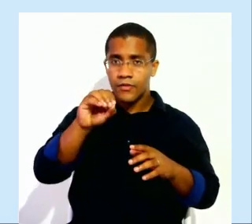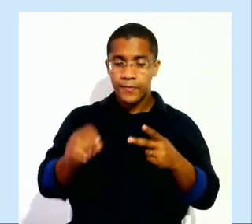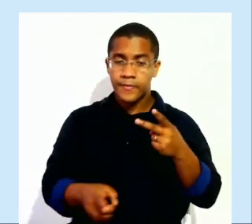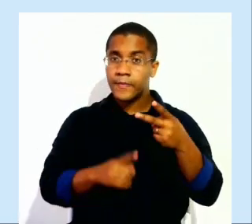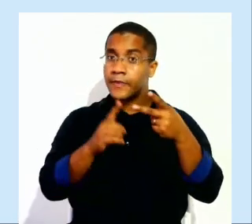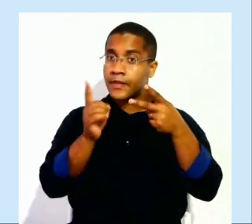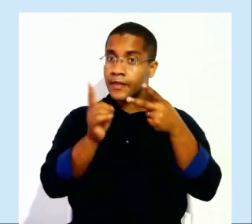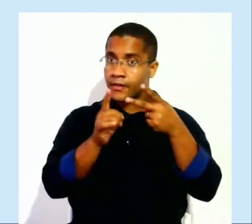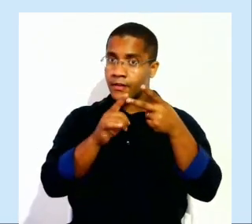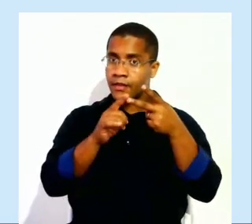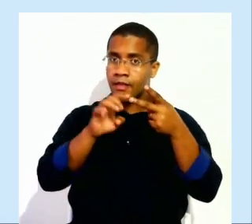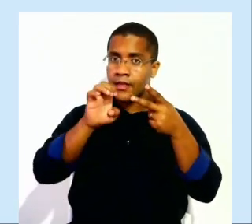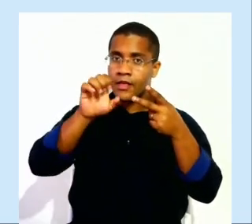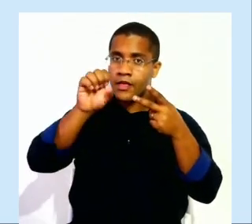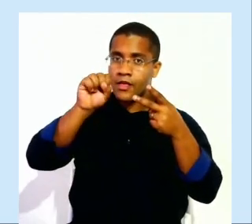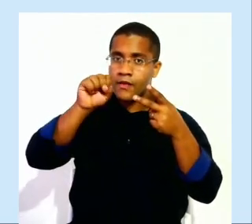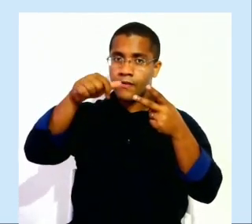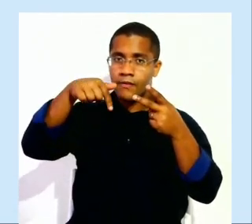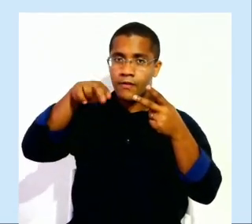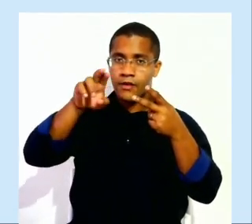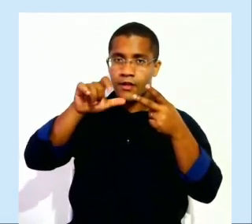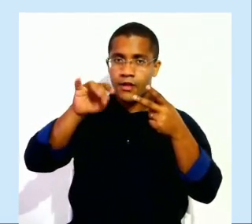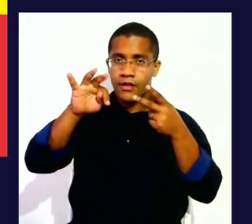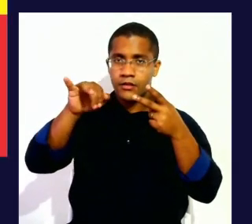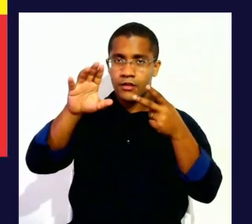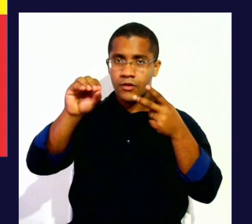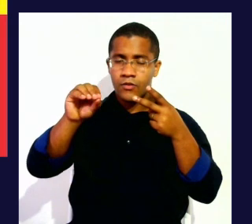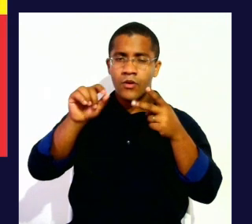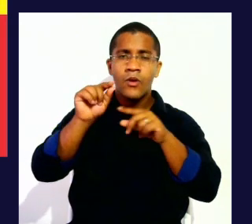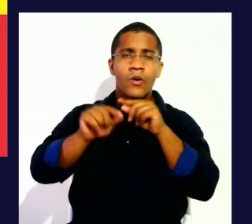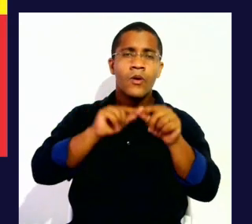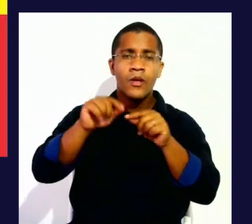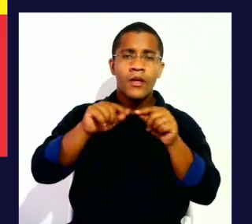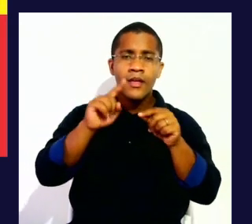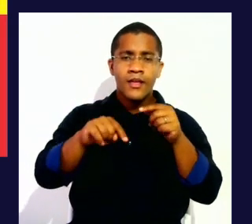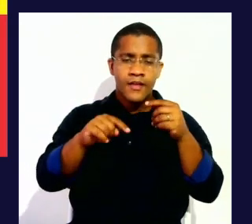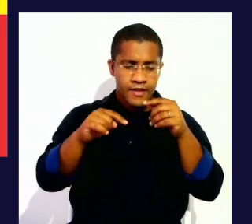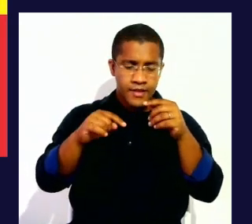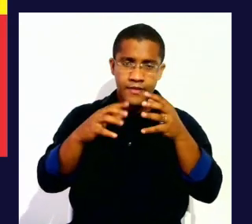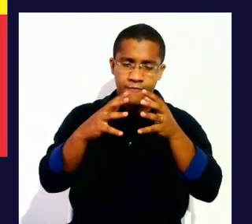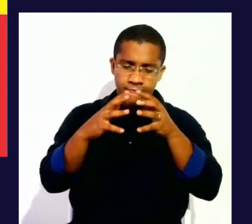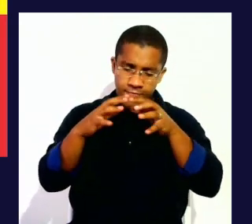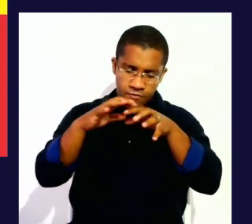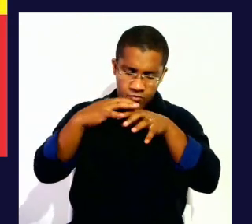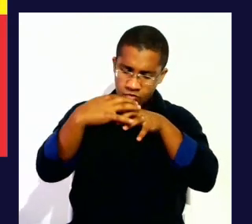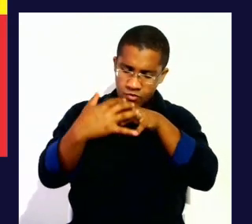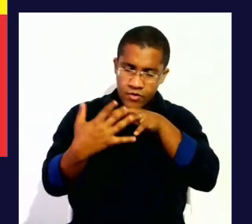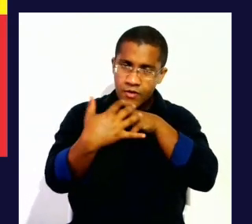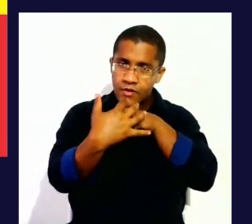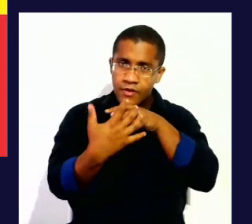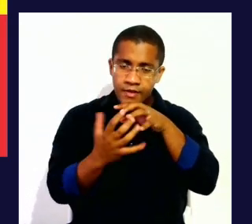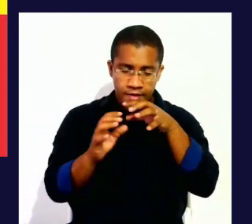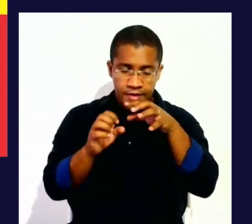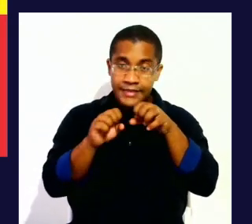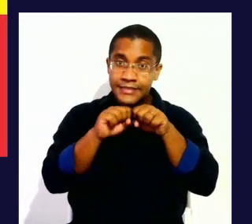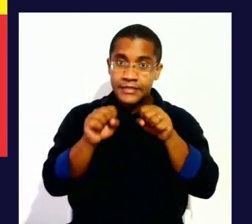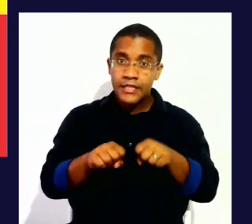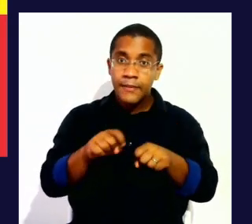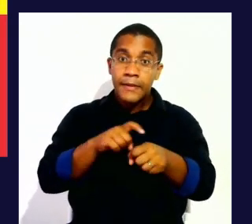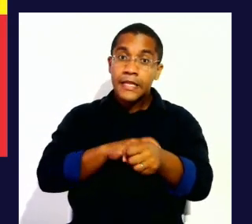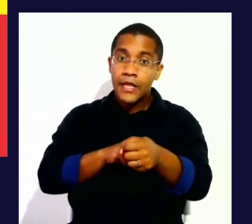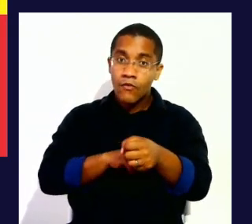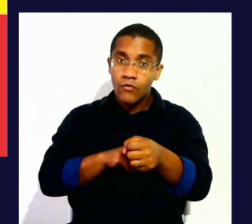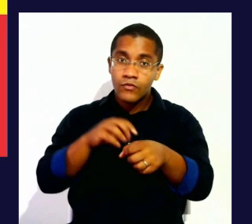para a gente ver aí o músculo estriado esquelético. Na realidade, ele vai ser inervado pelo sistema